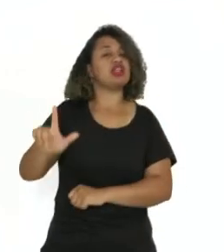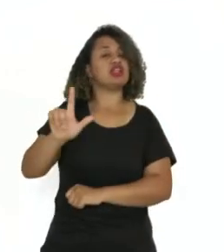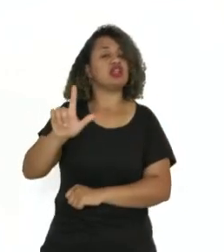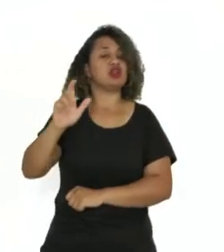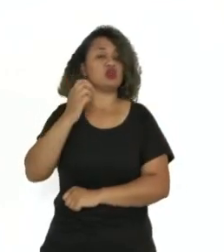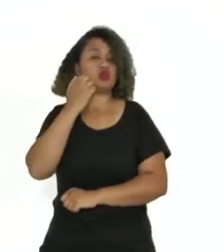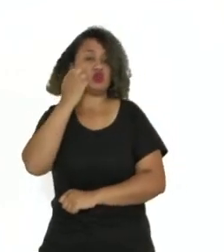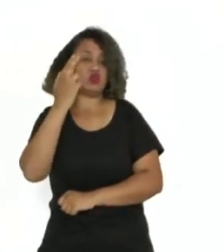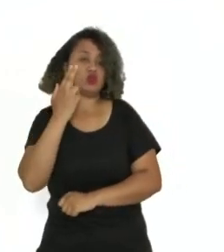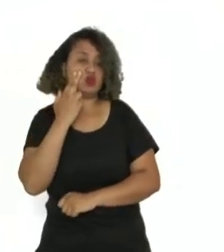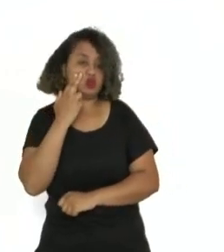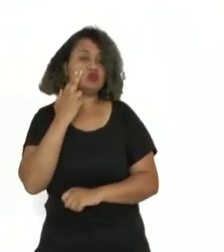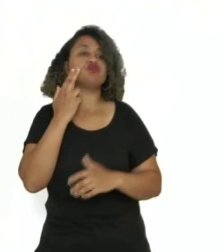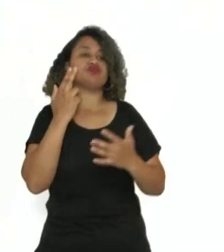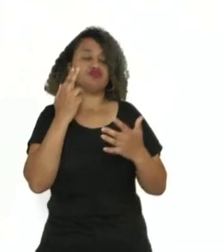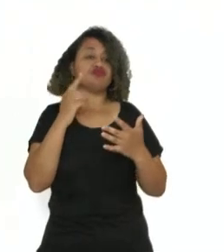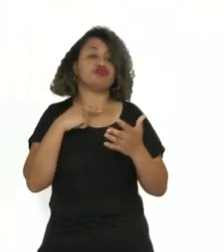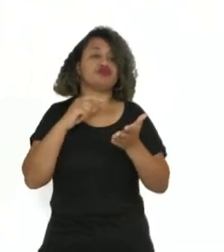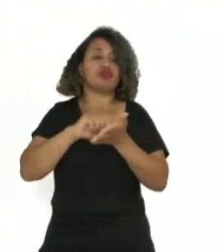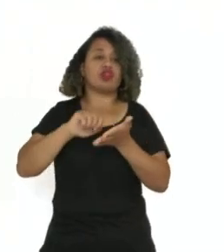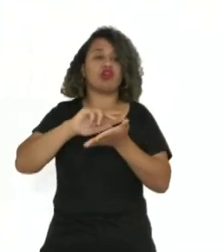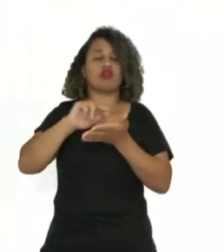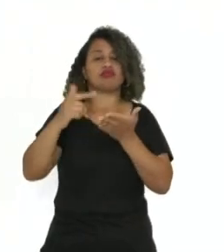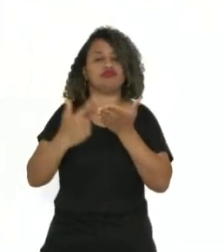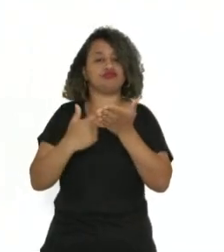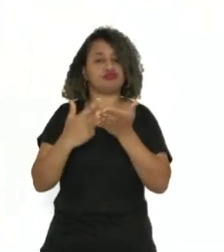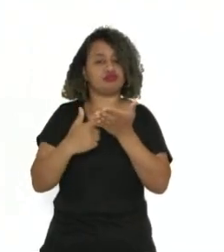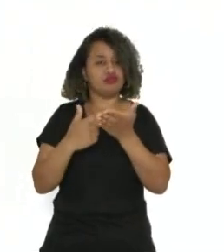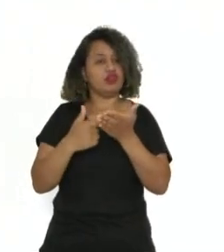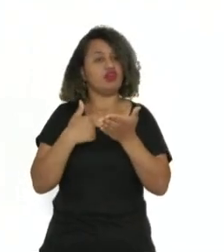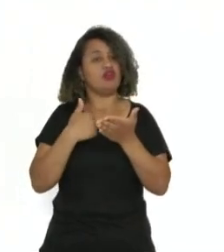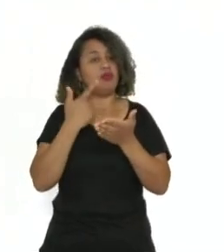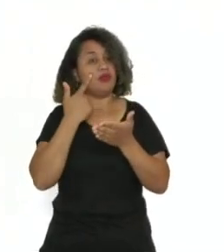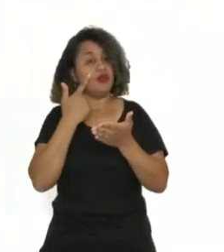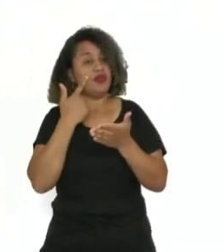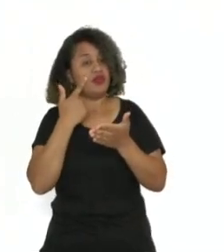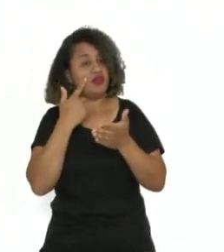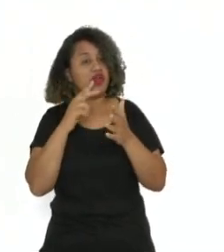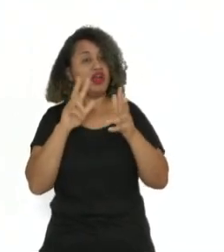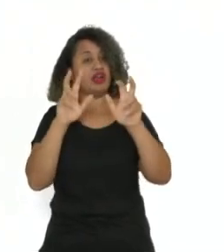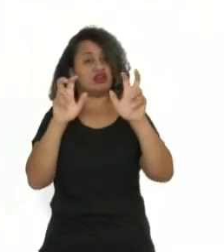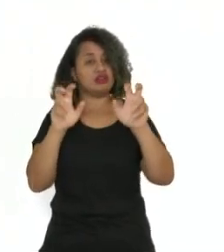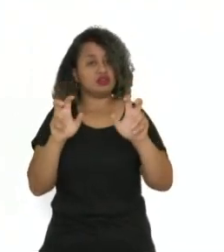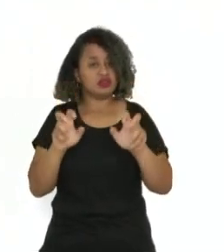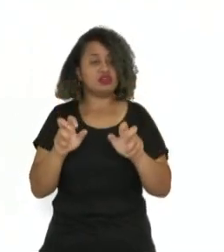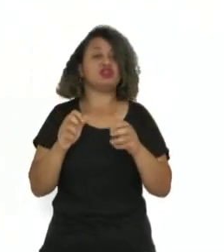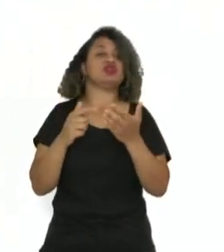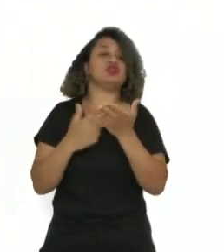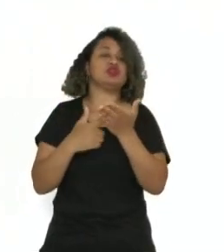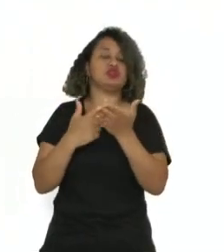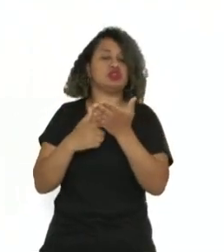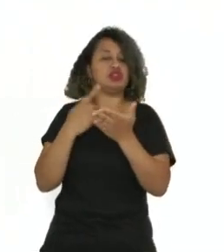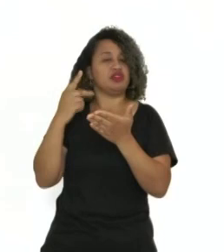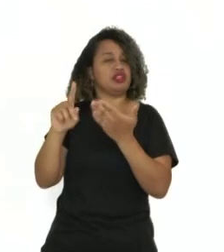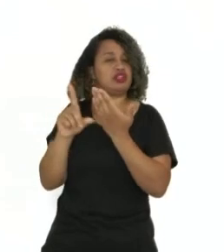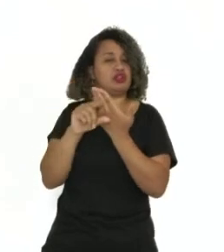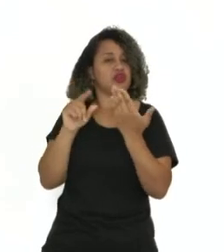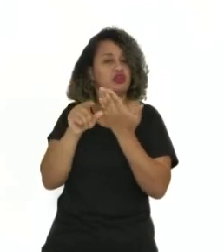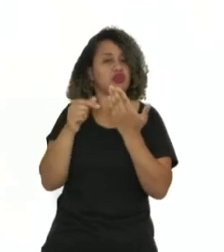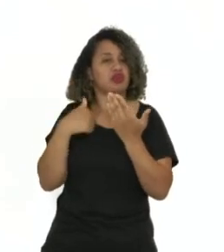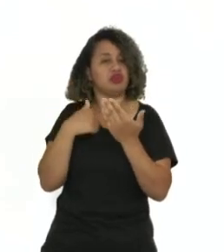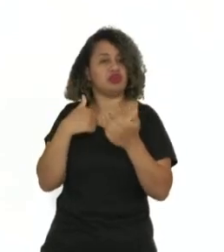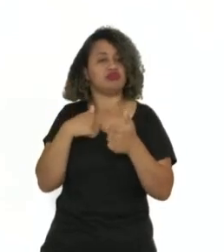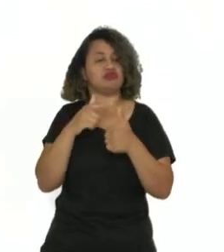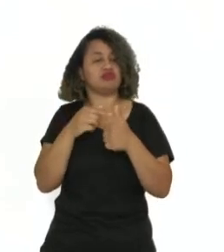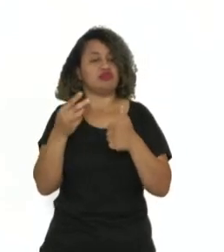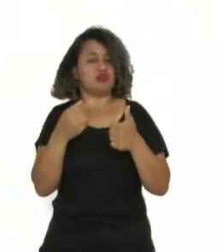negra. Escreveu vários livros, então vamos conhecer os títulos escritos por Geni Guimarães.